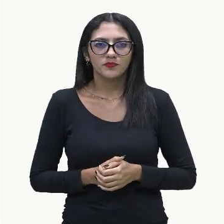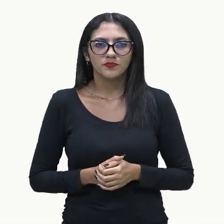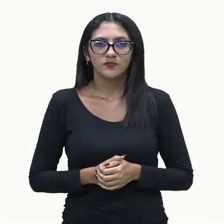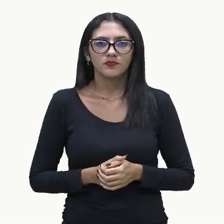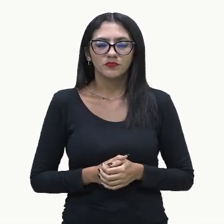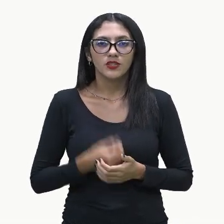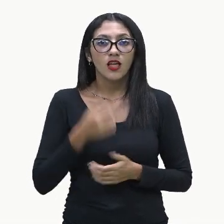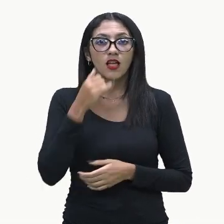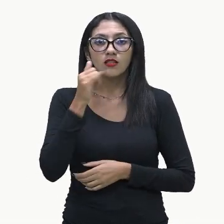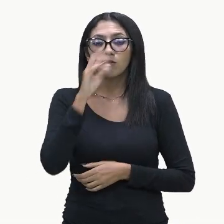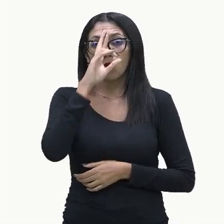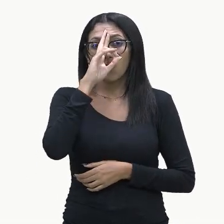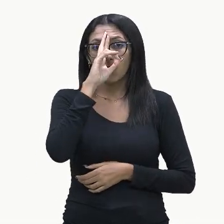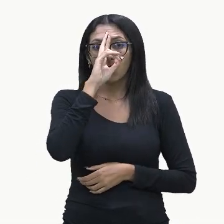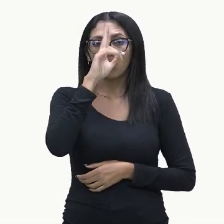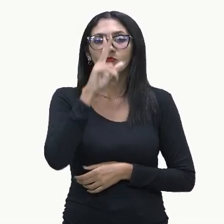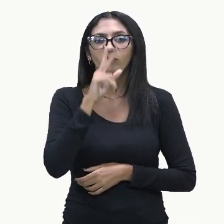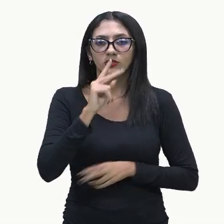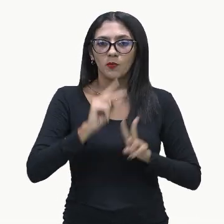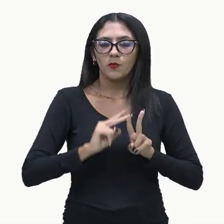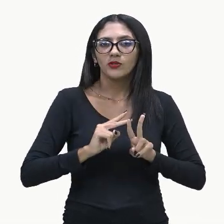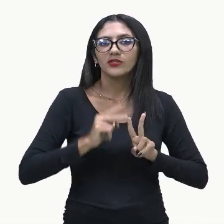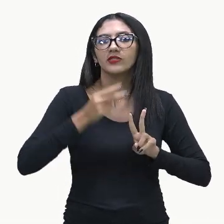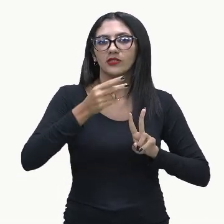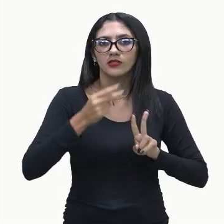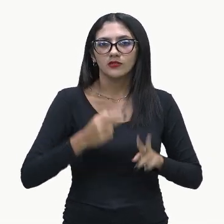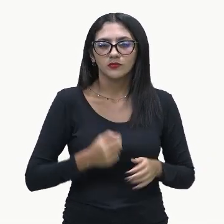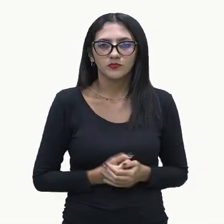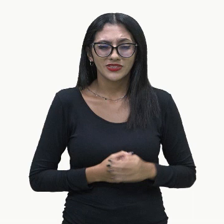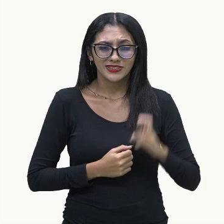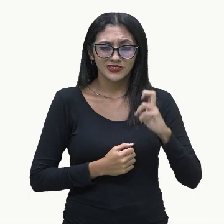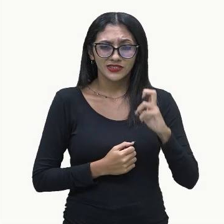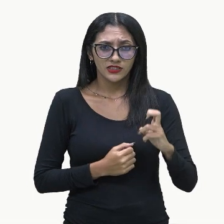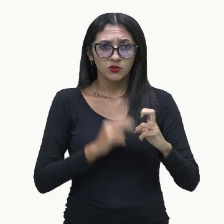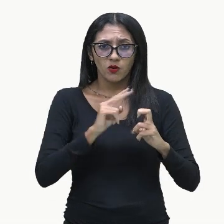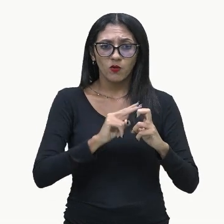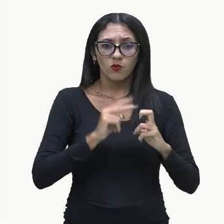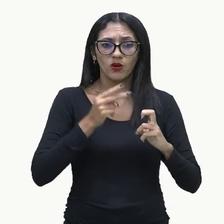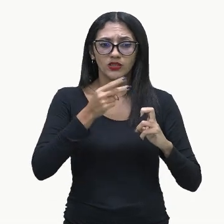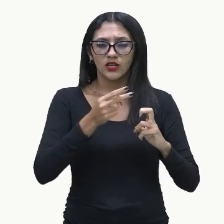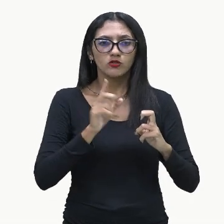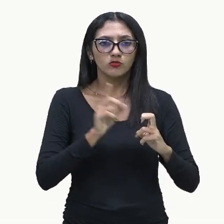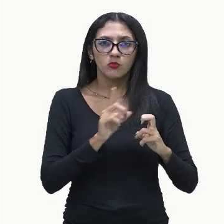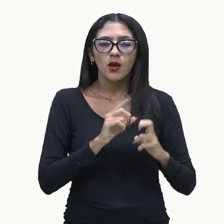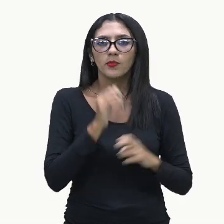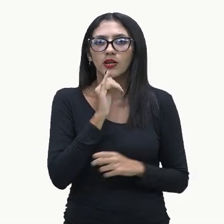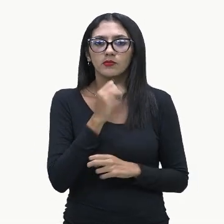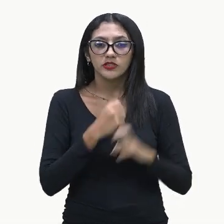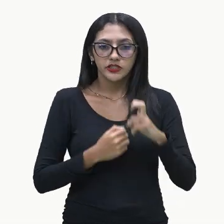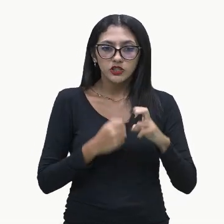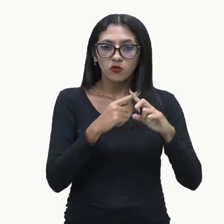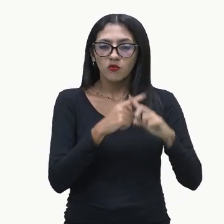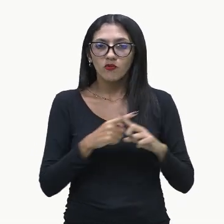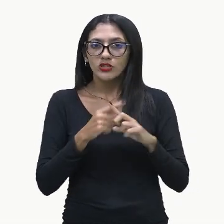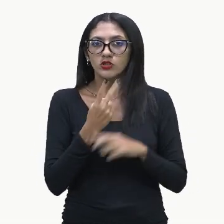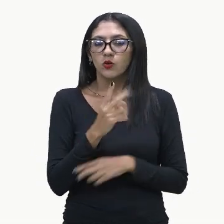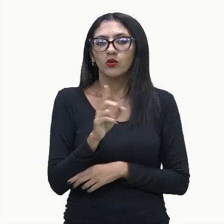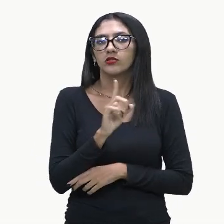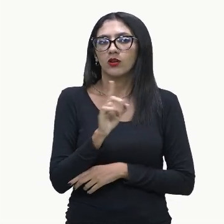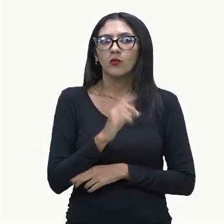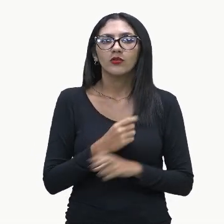confundam, pessoal, na potenciação. 5 ao quadrado não é 5 vezes 2. 5 ao quadrado é 5 vezes